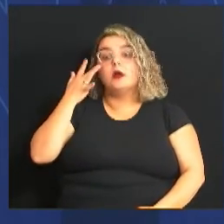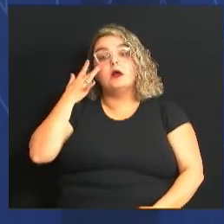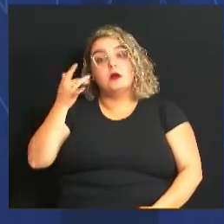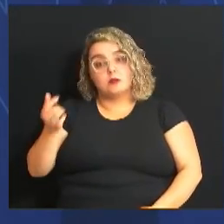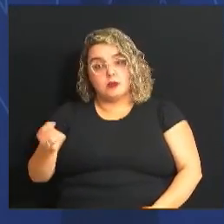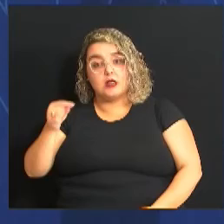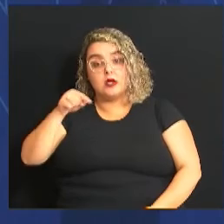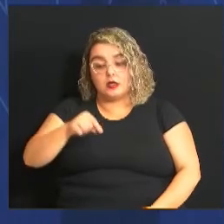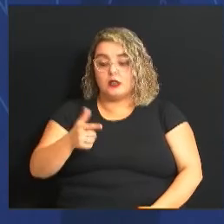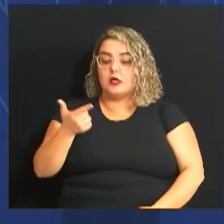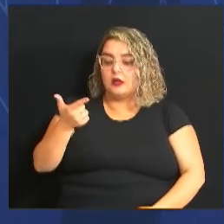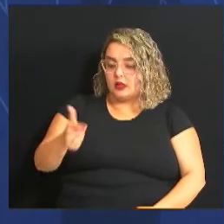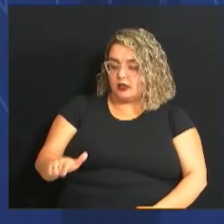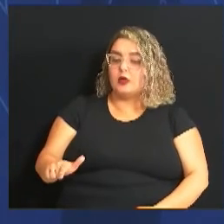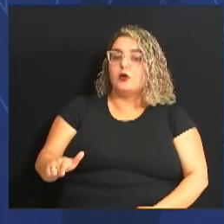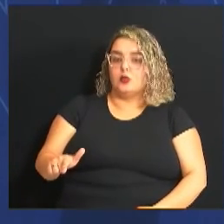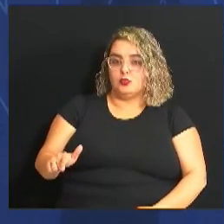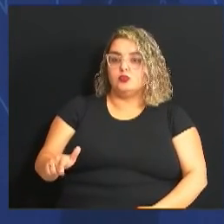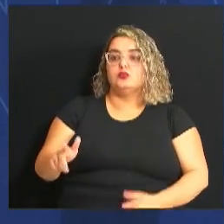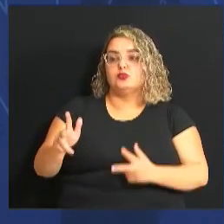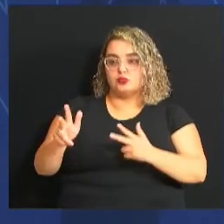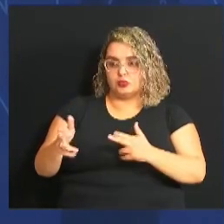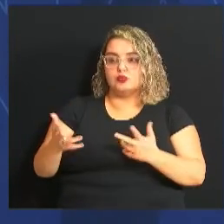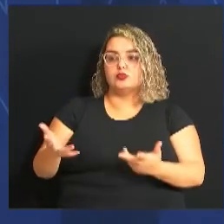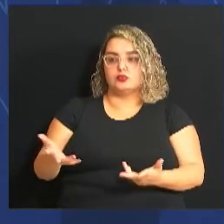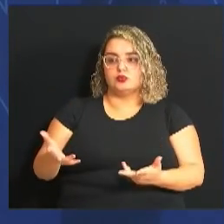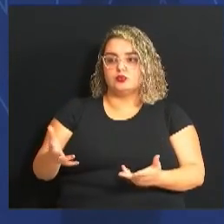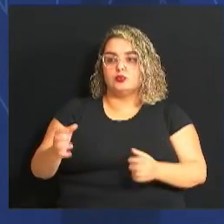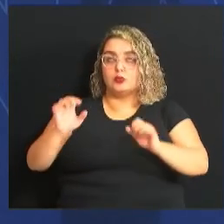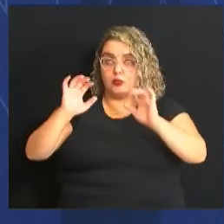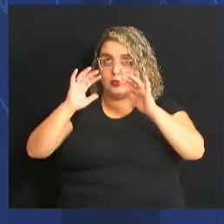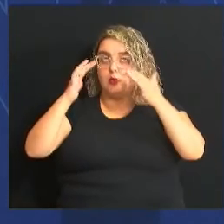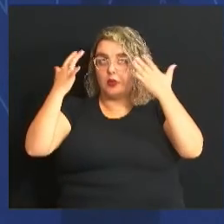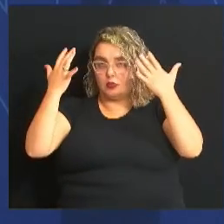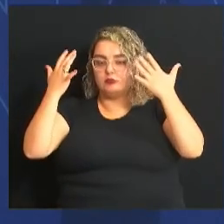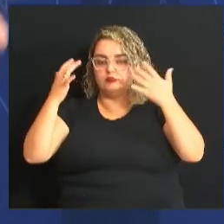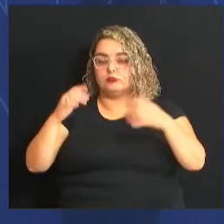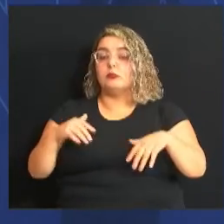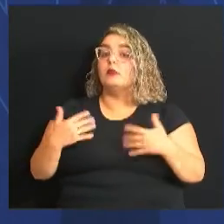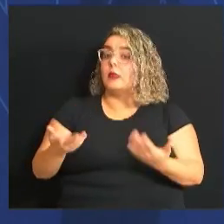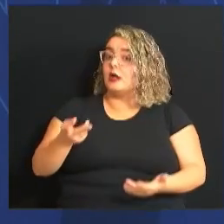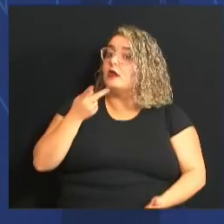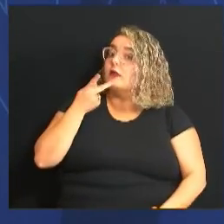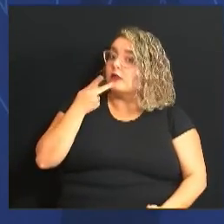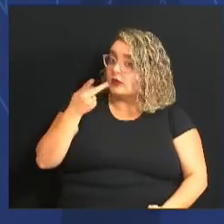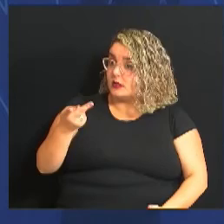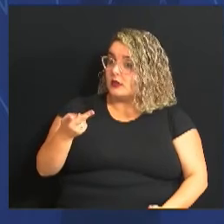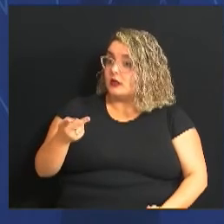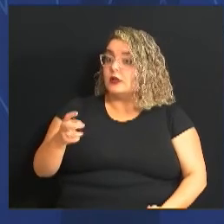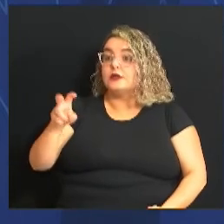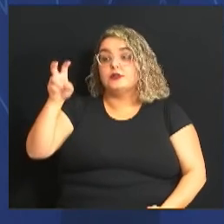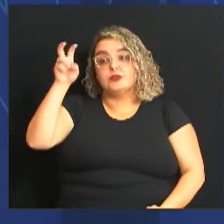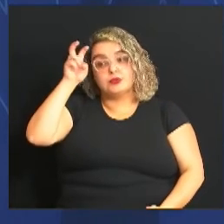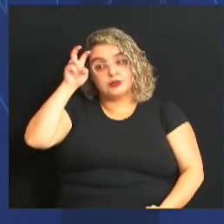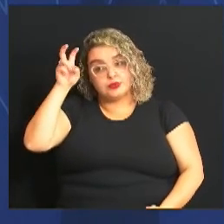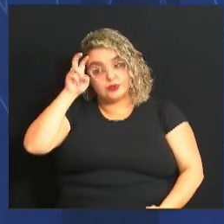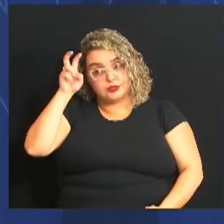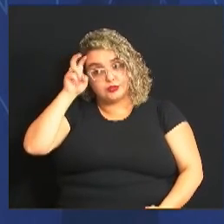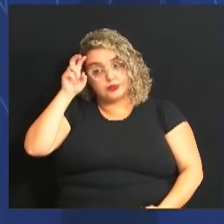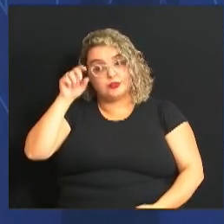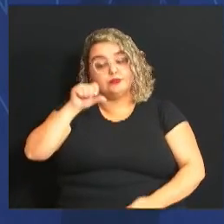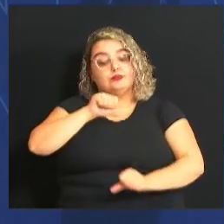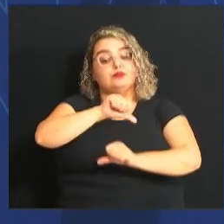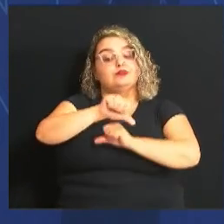essa condição ainda permanece com o tempo aberto, mas já adianto, viu? A partir de quinta-feira, essa condição